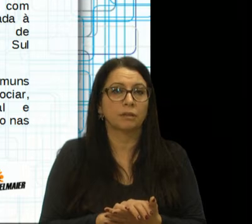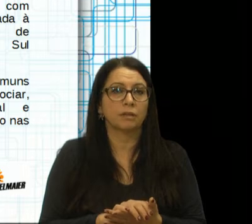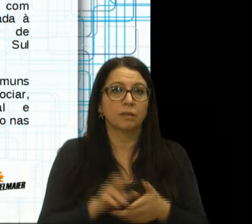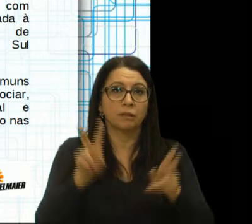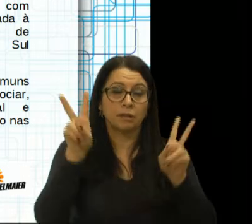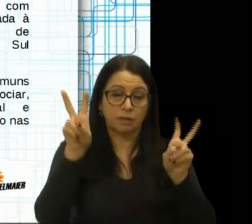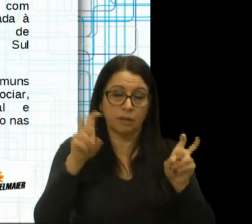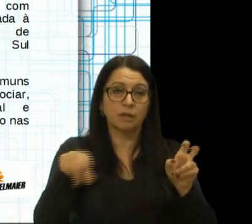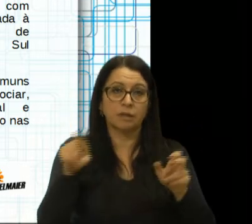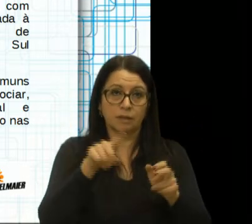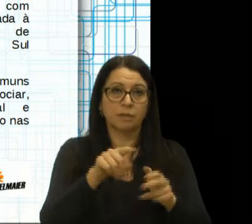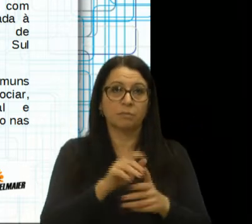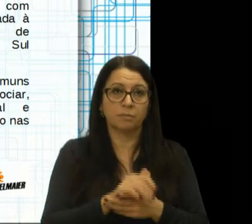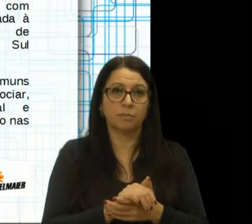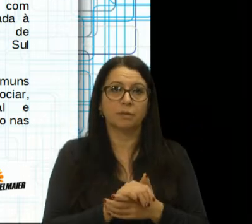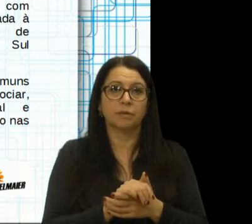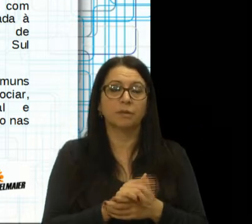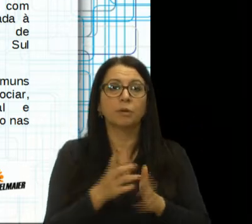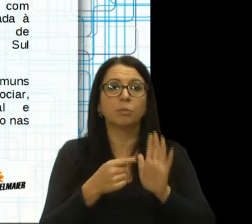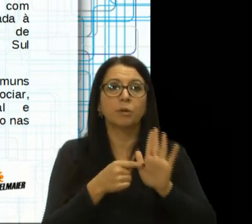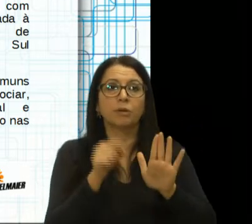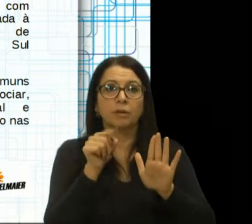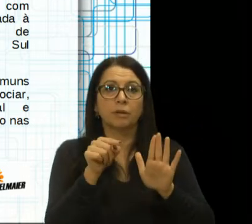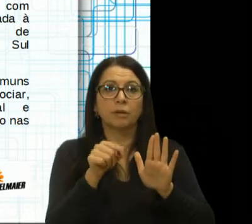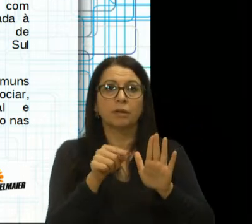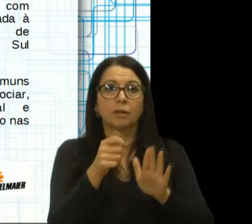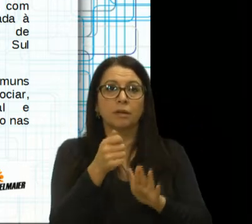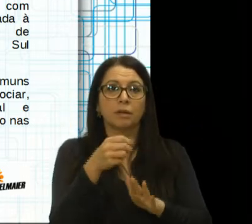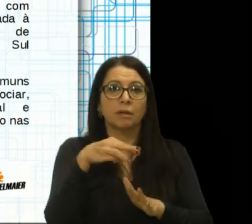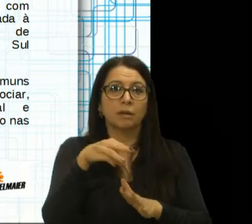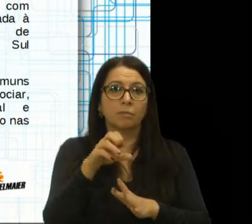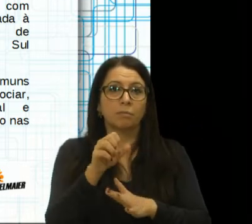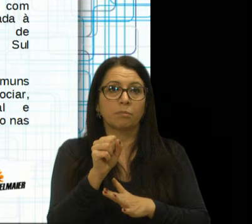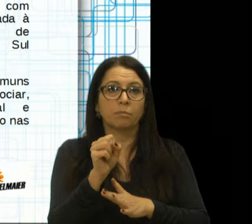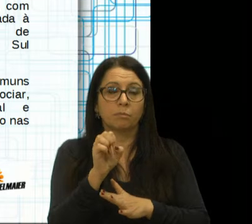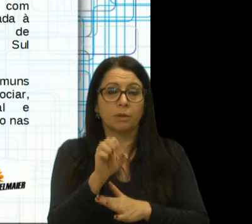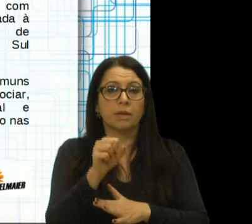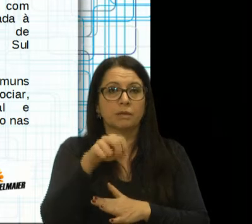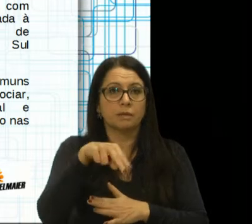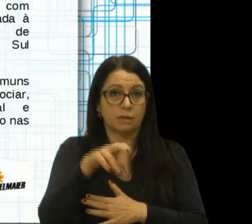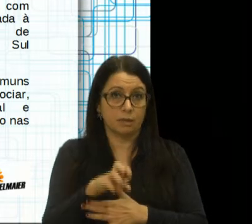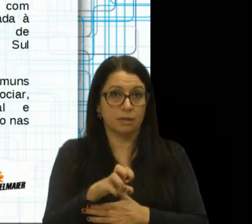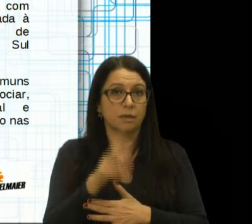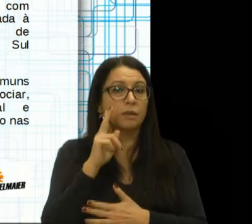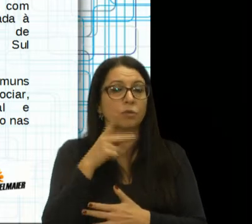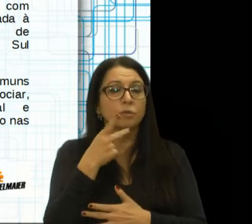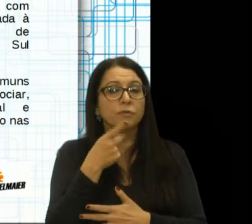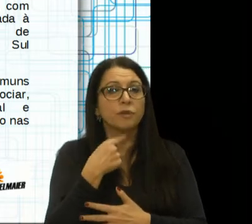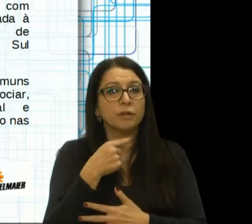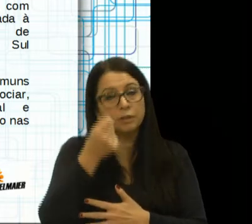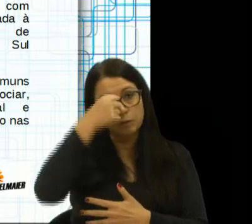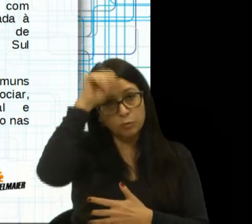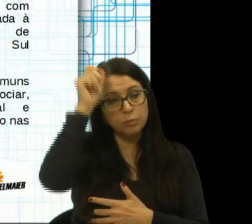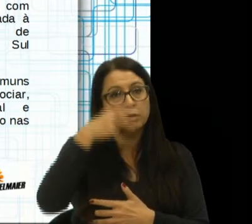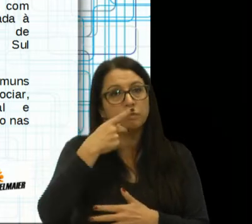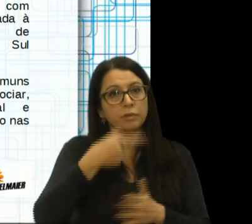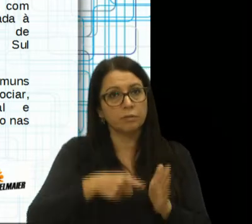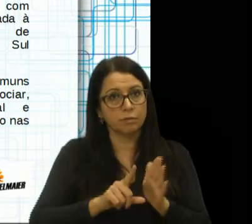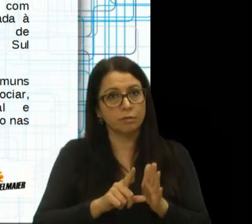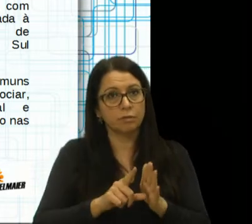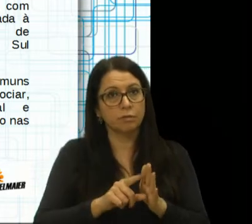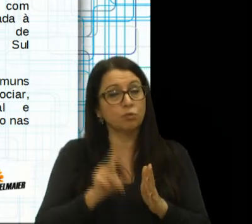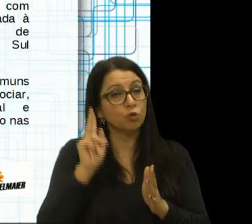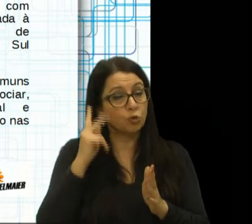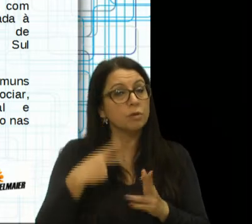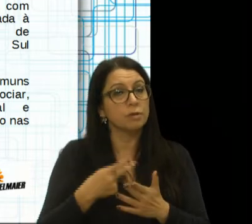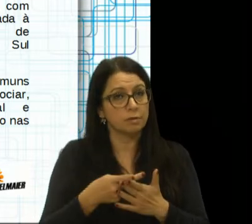temas. Concede uma parte, né? Trago aqui a questão da AMESNE, e não é algo. E gostei muito da fala da universidade aqui hoje, né? Quando